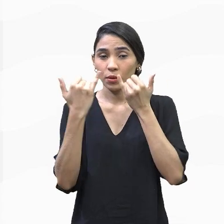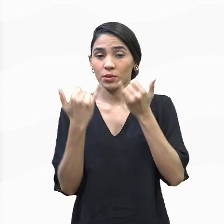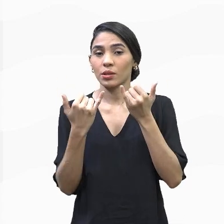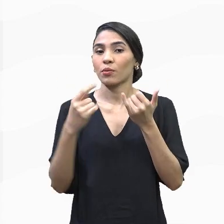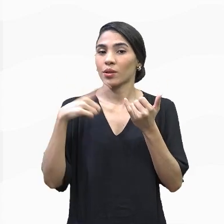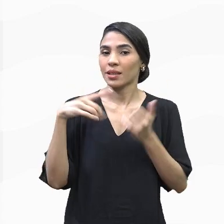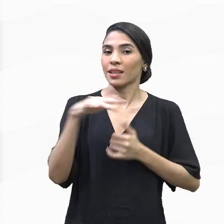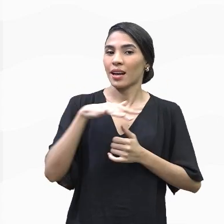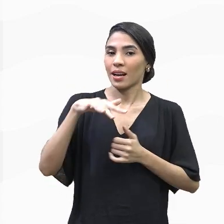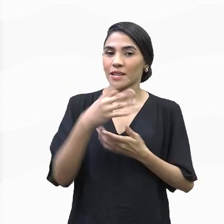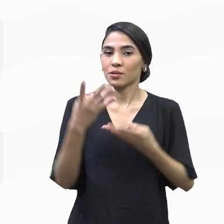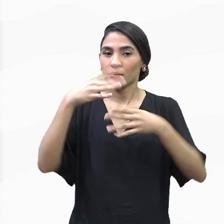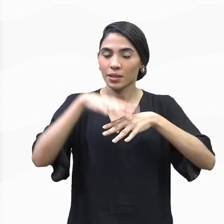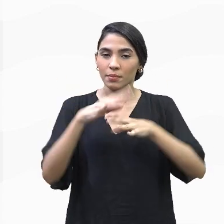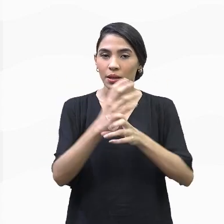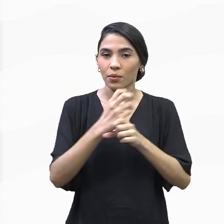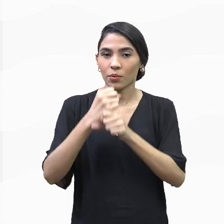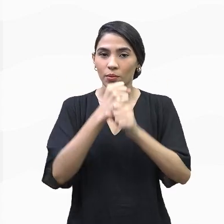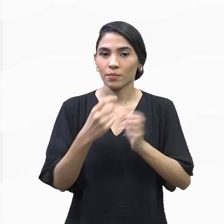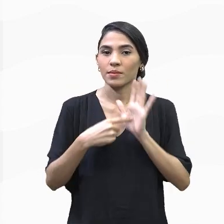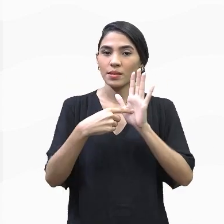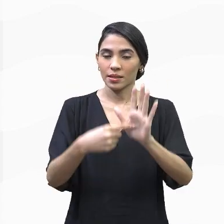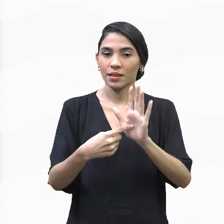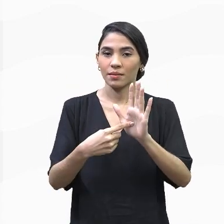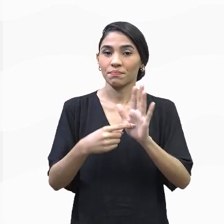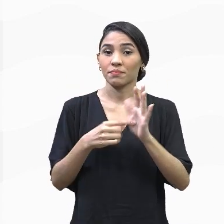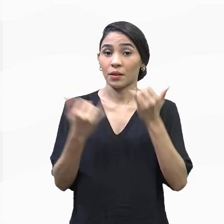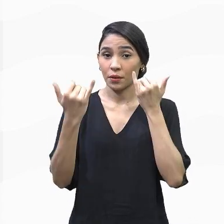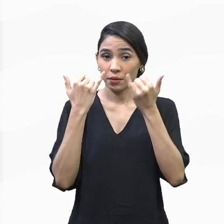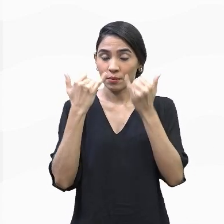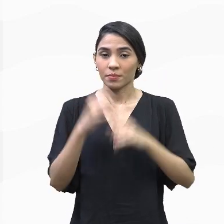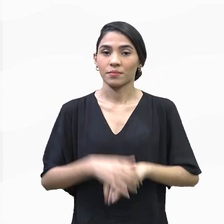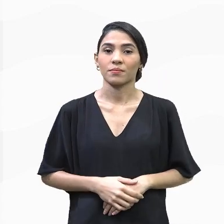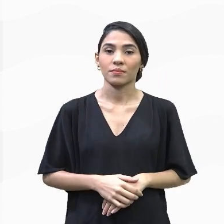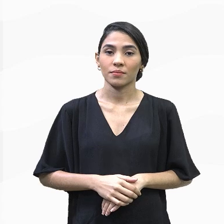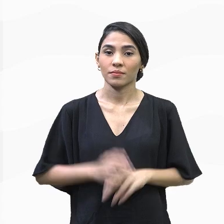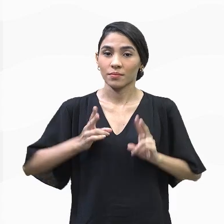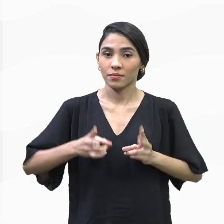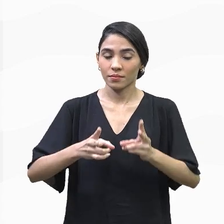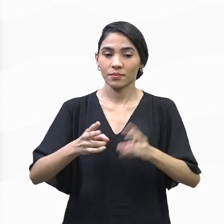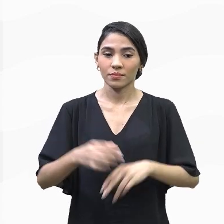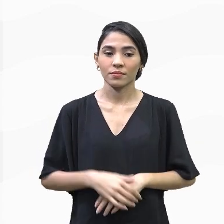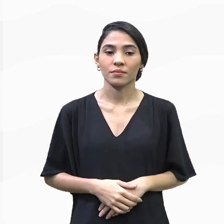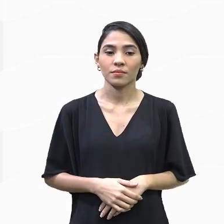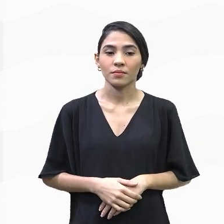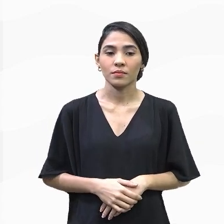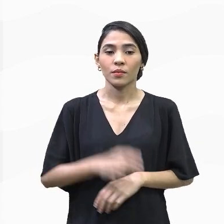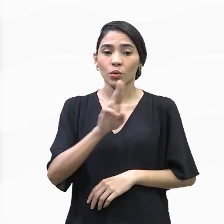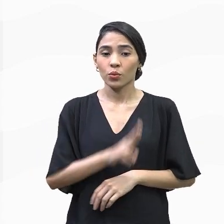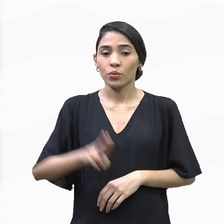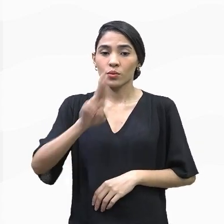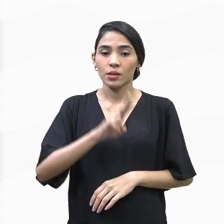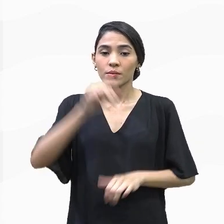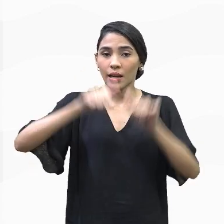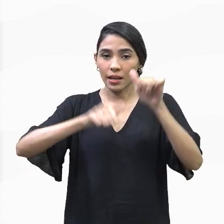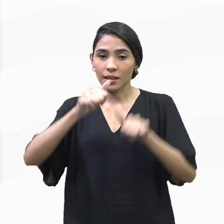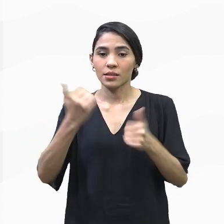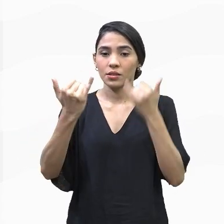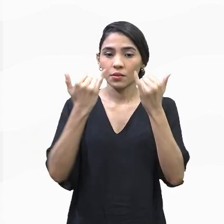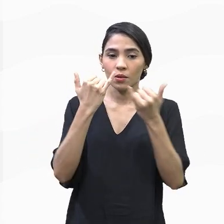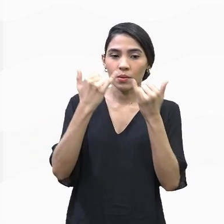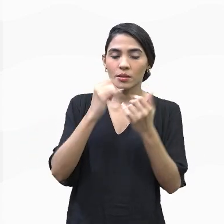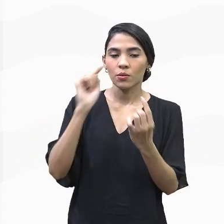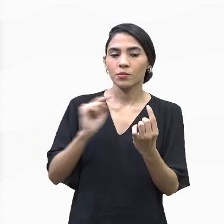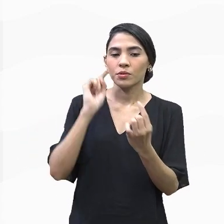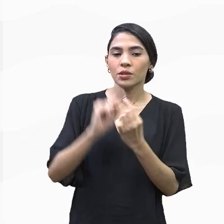seus cálculos para apresentar determinados resultados. Vamos continuar aqui. Usamos o tratamento da informação